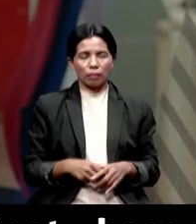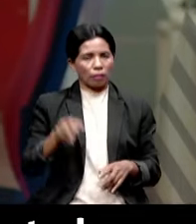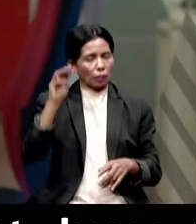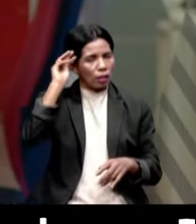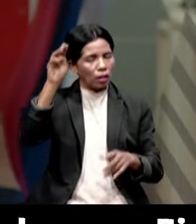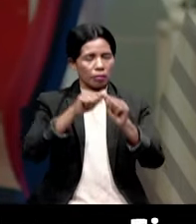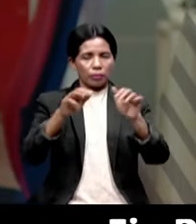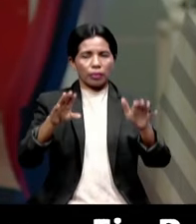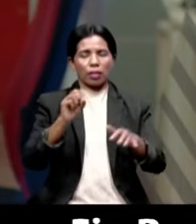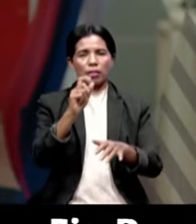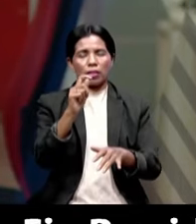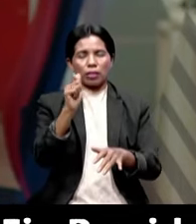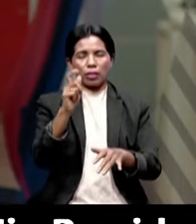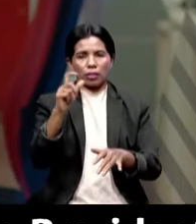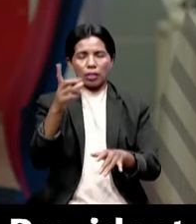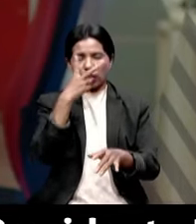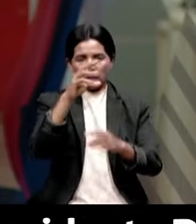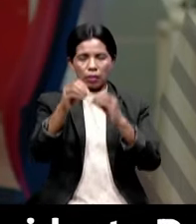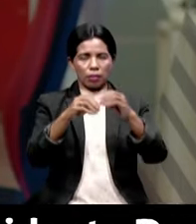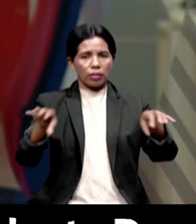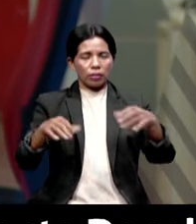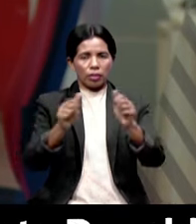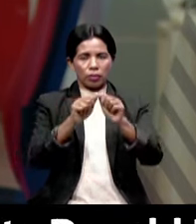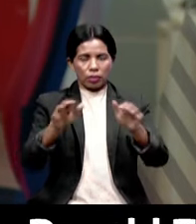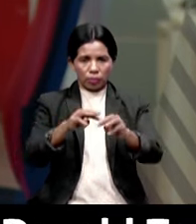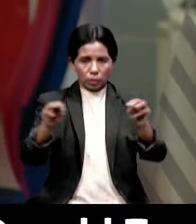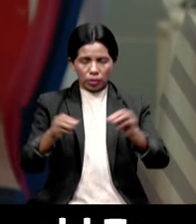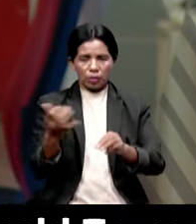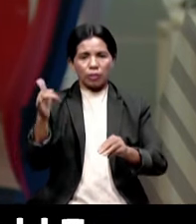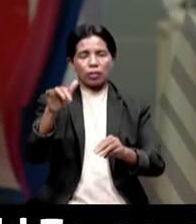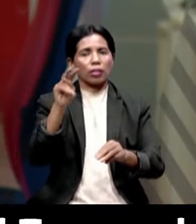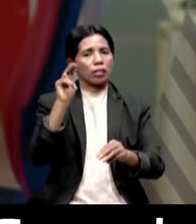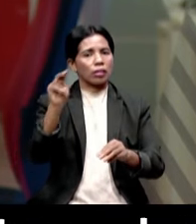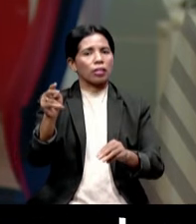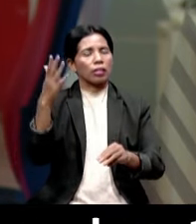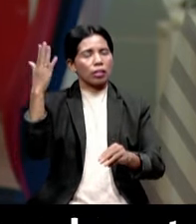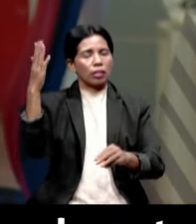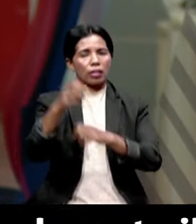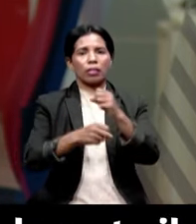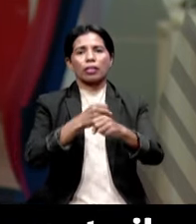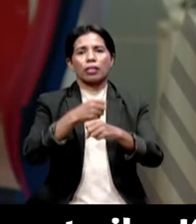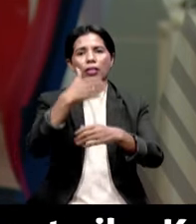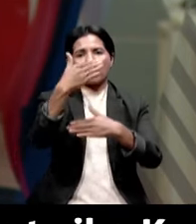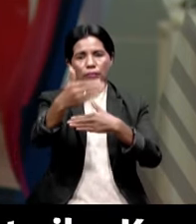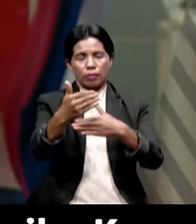Ministério de Administração Estatal cerrou a avaliação do serviço à autoridade do município Siranian e Tina Oin.